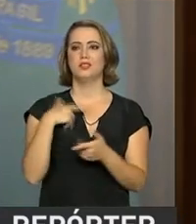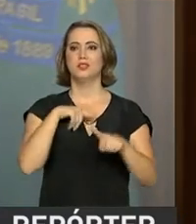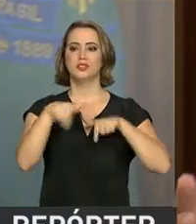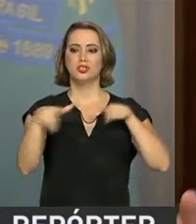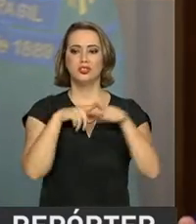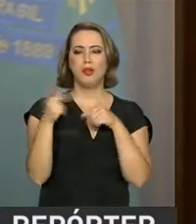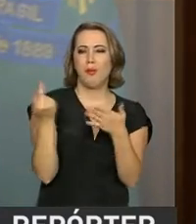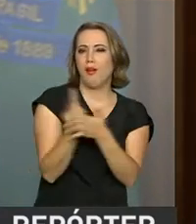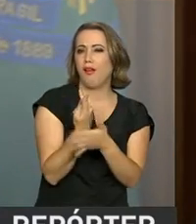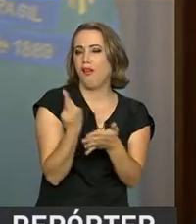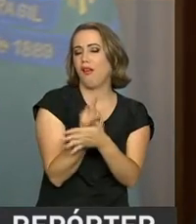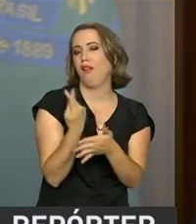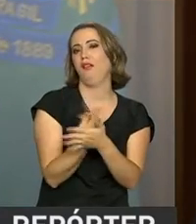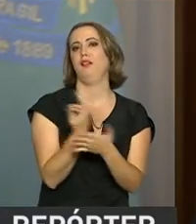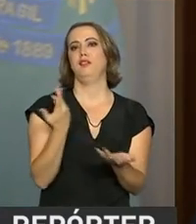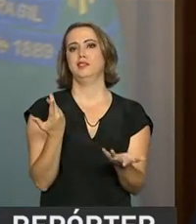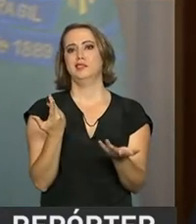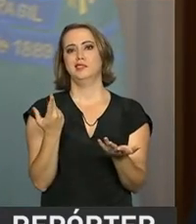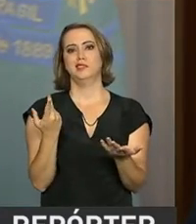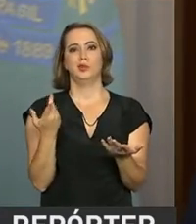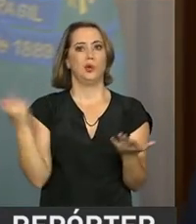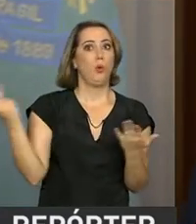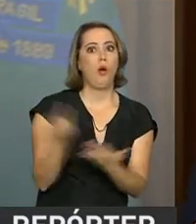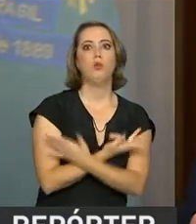não são executadas